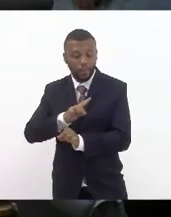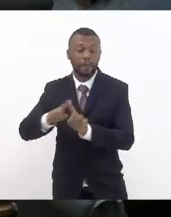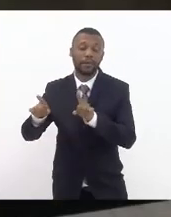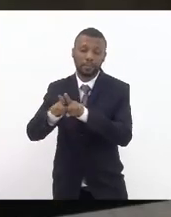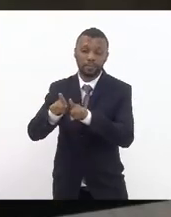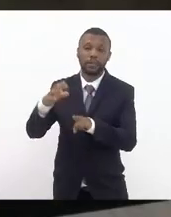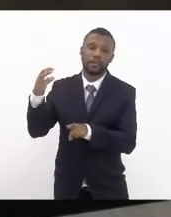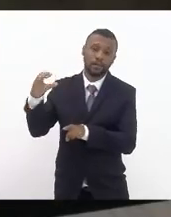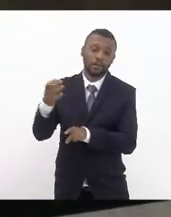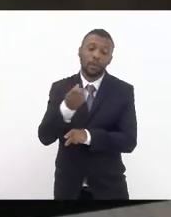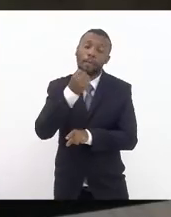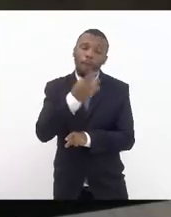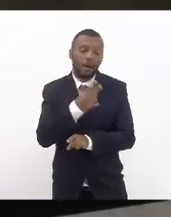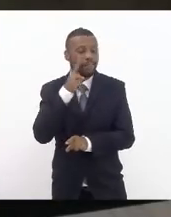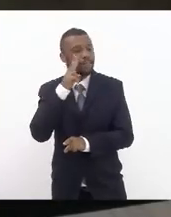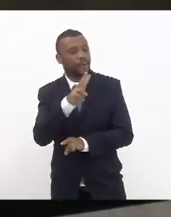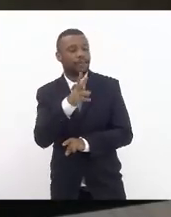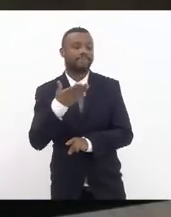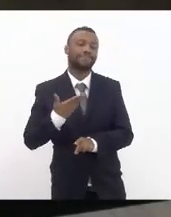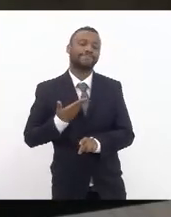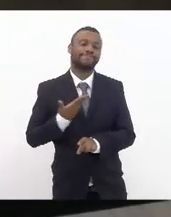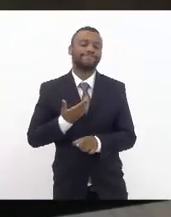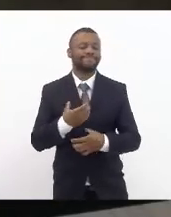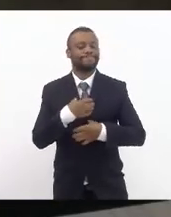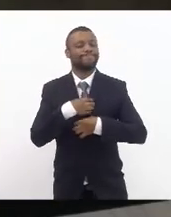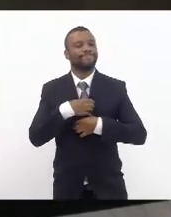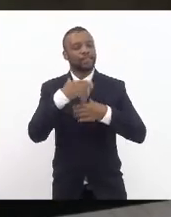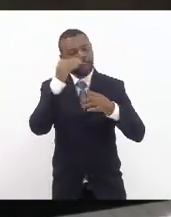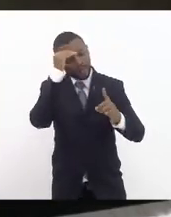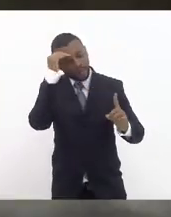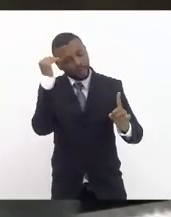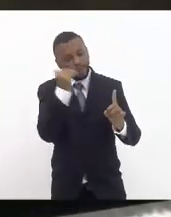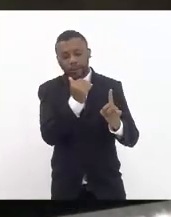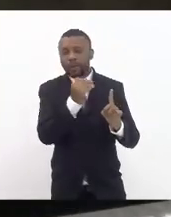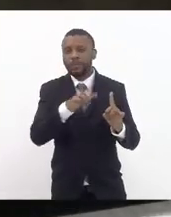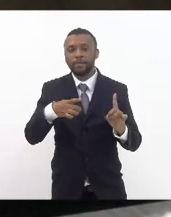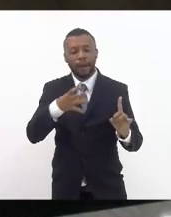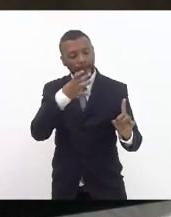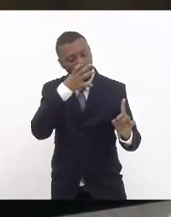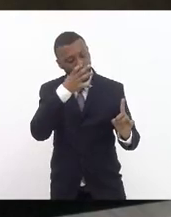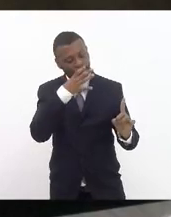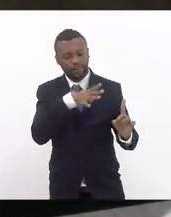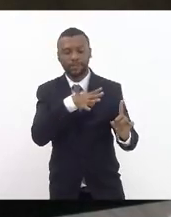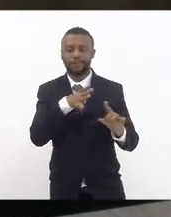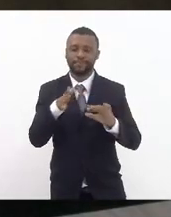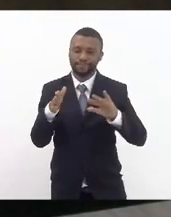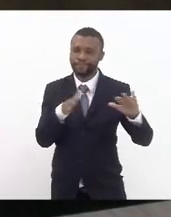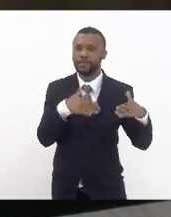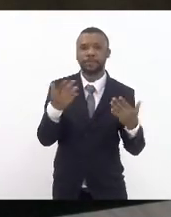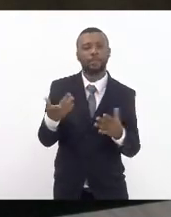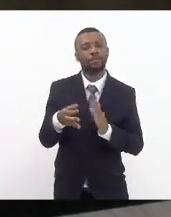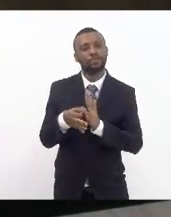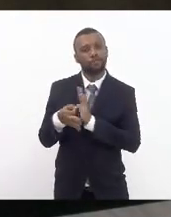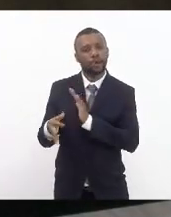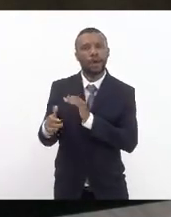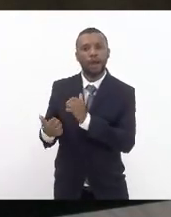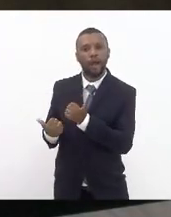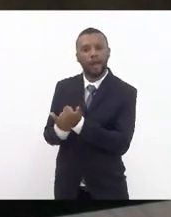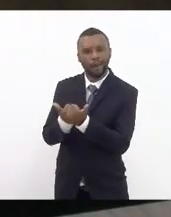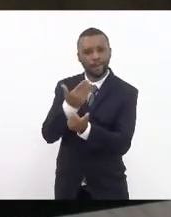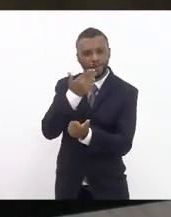Você é um grande amigo, quem eu tenho profundo respeito e admiração. Senhor presidente, o parecer pela Comissão de Orçamento é